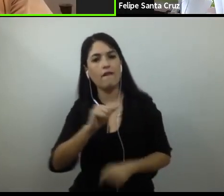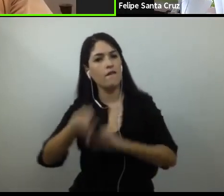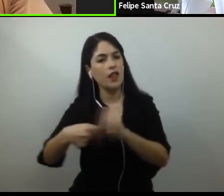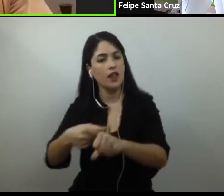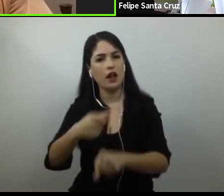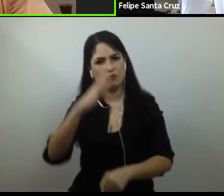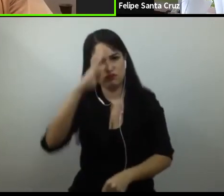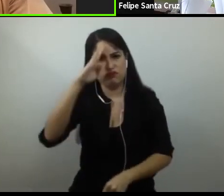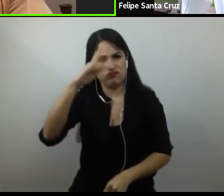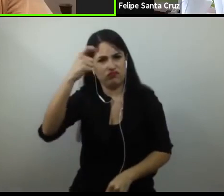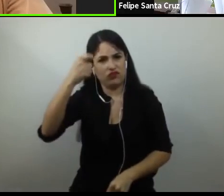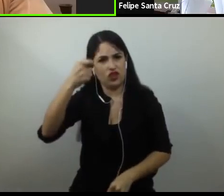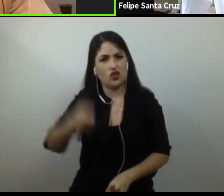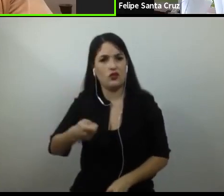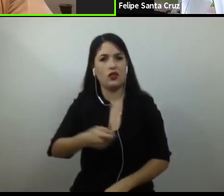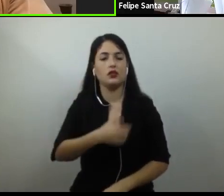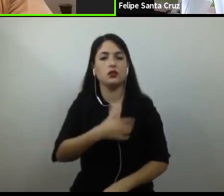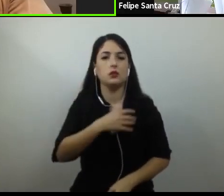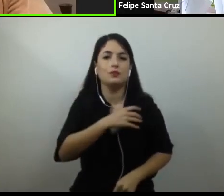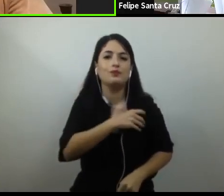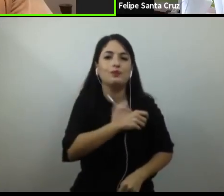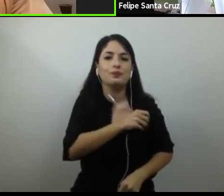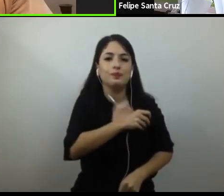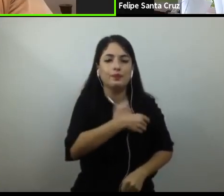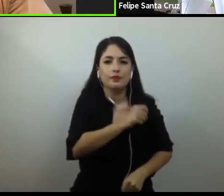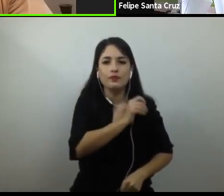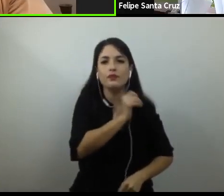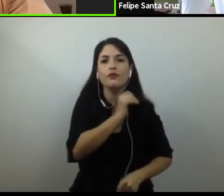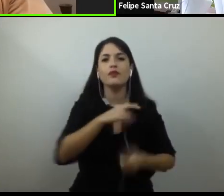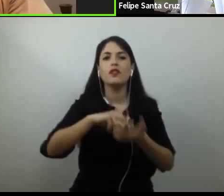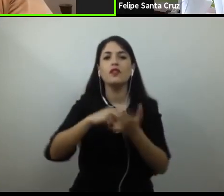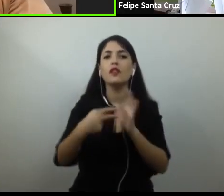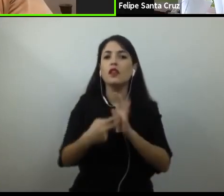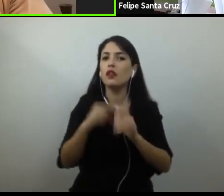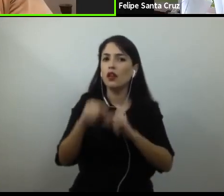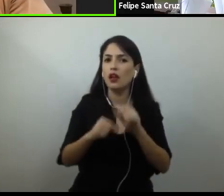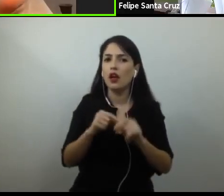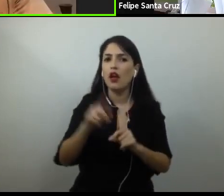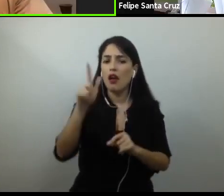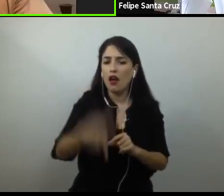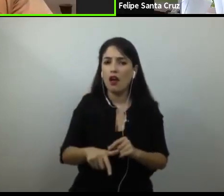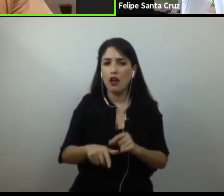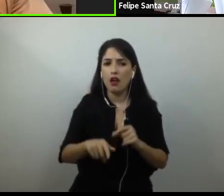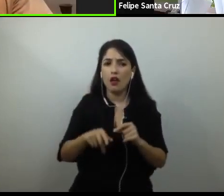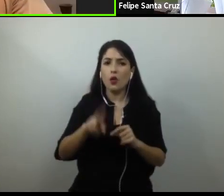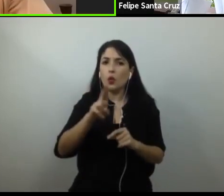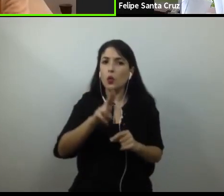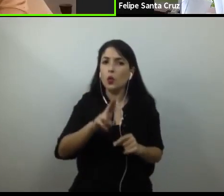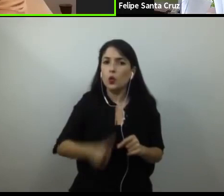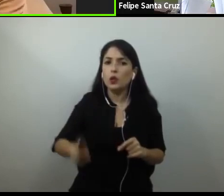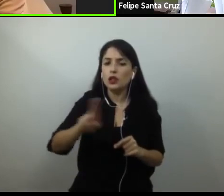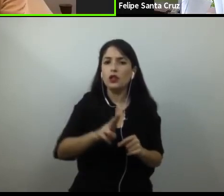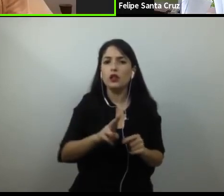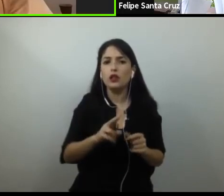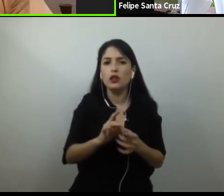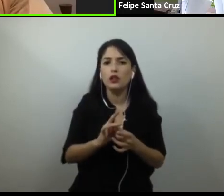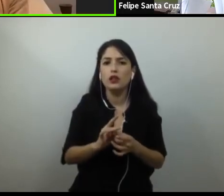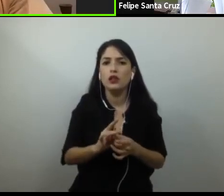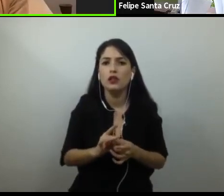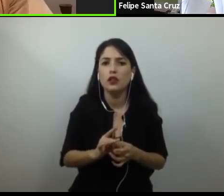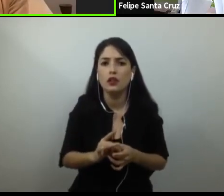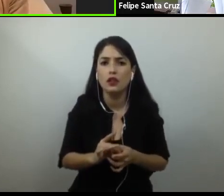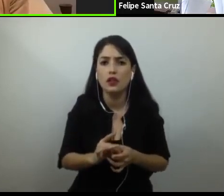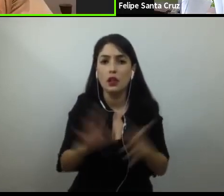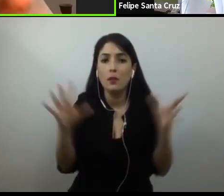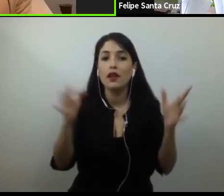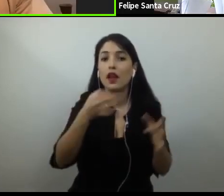do projeto fascista é usar a democracia contra ela própria. É usar a liberdade de expressão contra a liberdade de